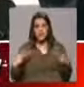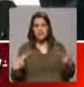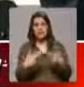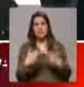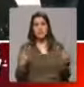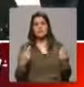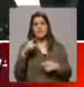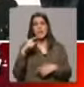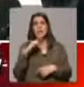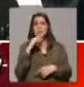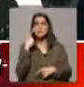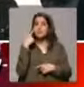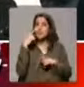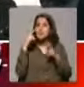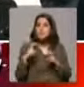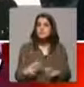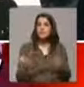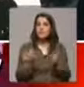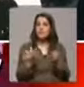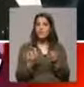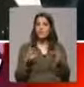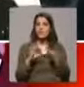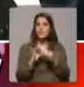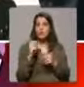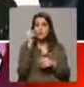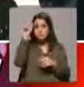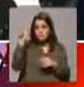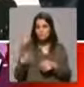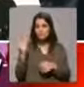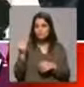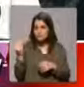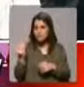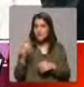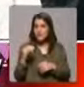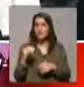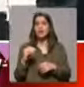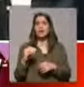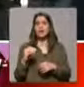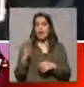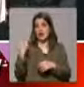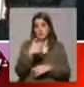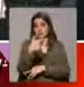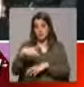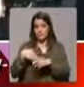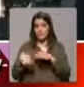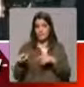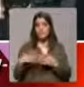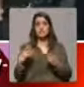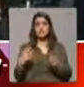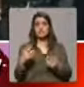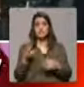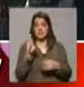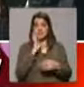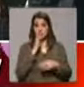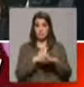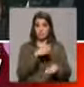terão investigado ou terão feito em relação a este jovem, Omar El Hussein. Como vimos na